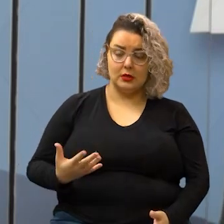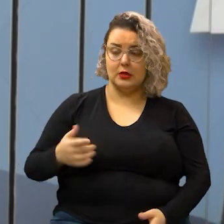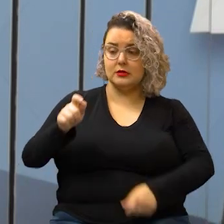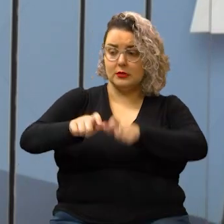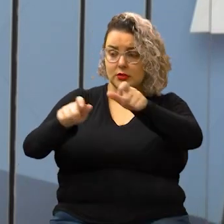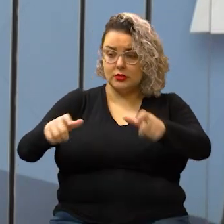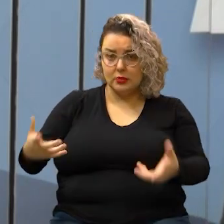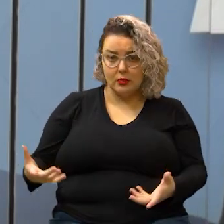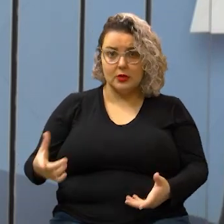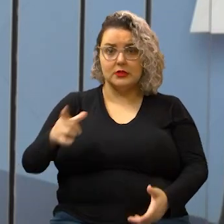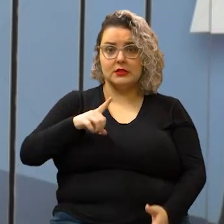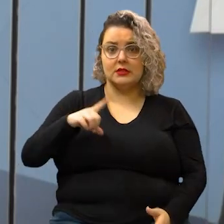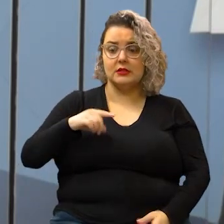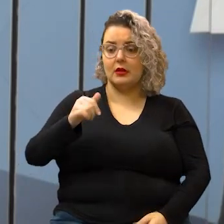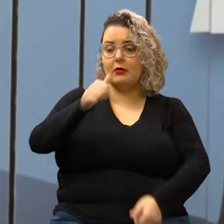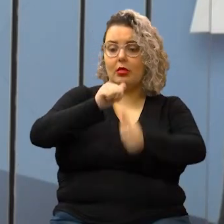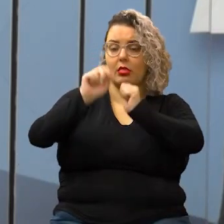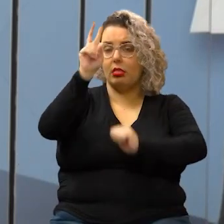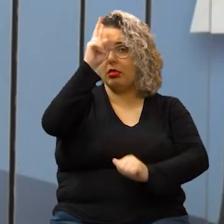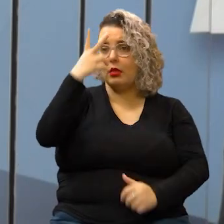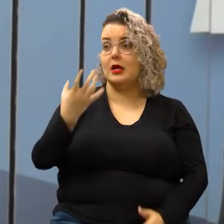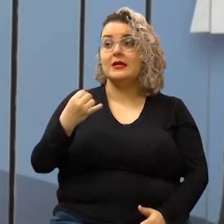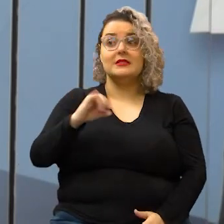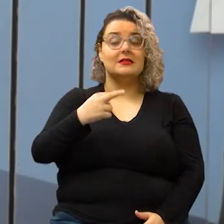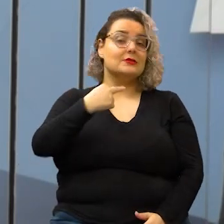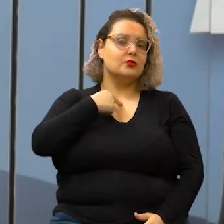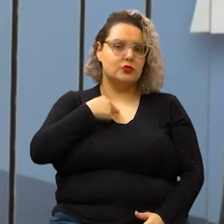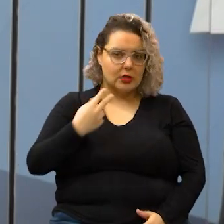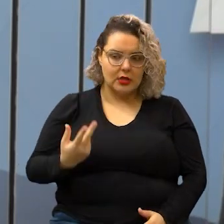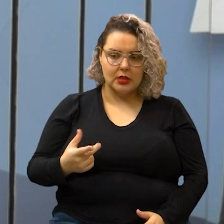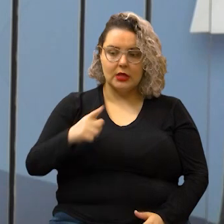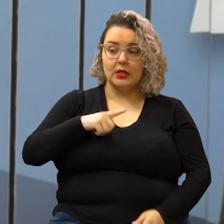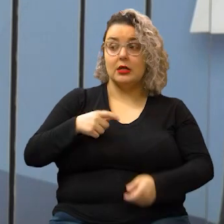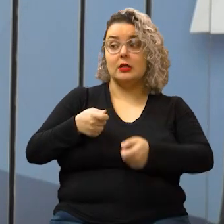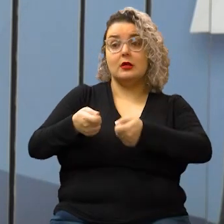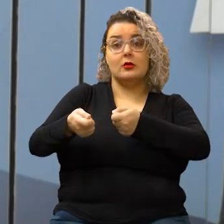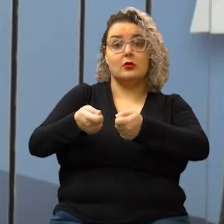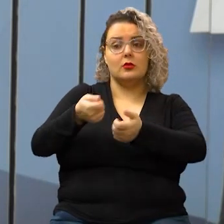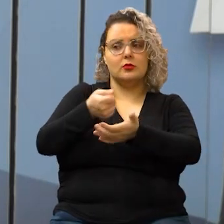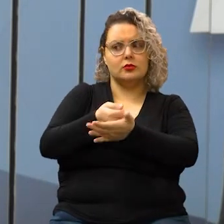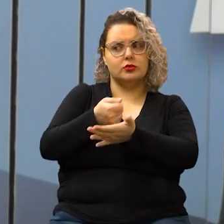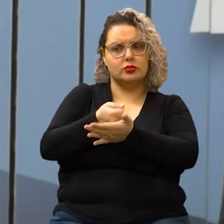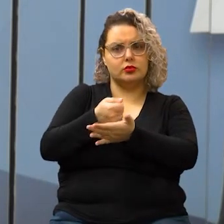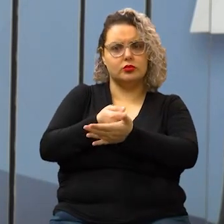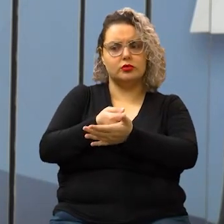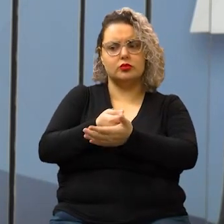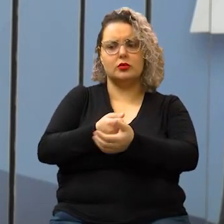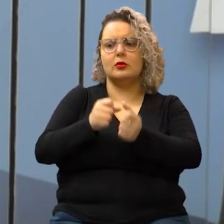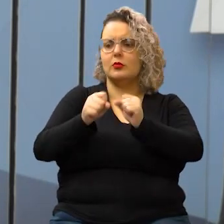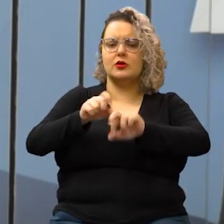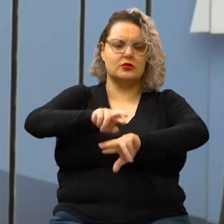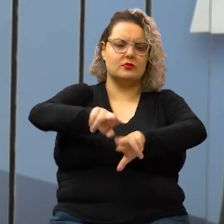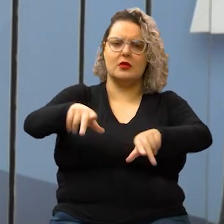nessas festas. Se não for possível, que haja, então, um controle rigoroso. Pode se dar de diversas formas, como, por exemplo,